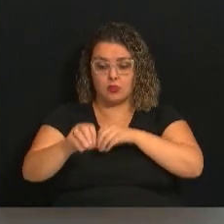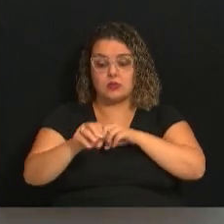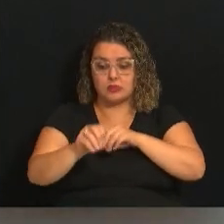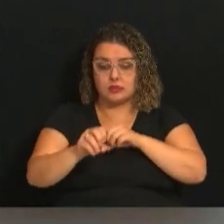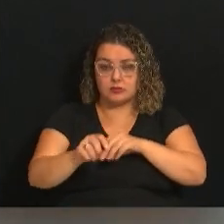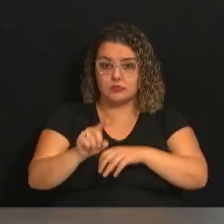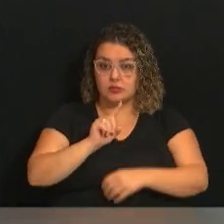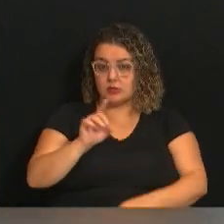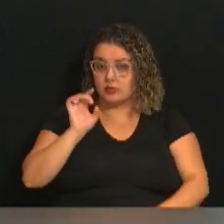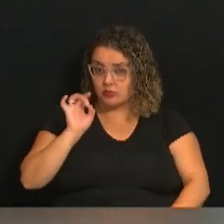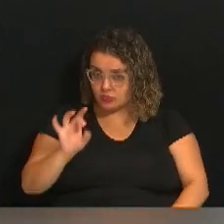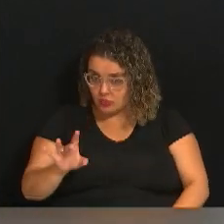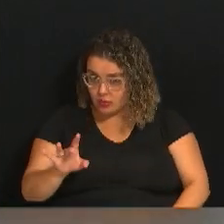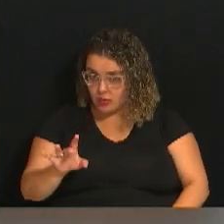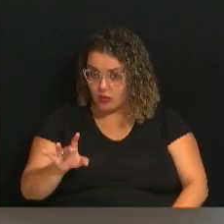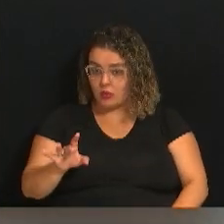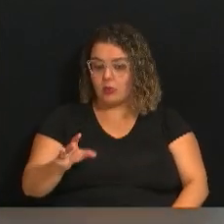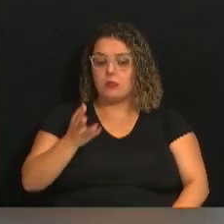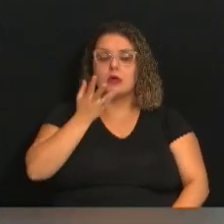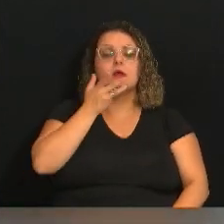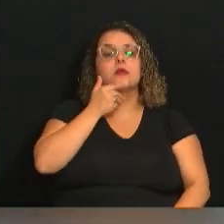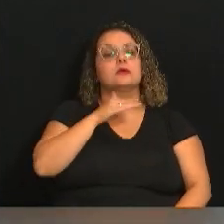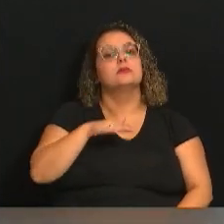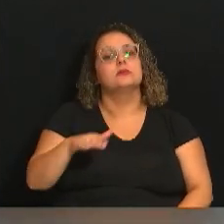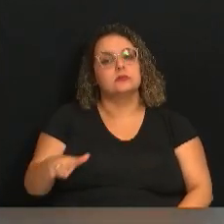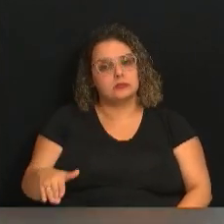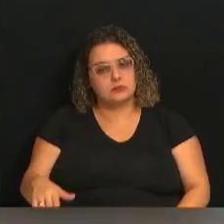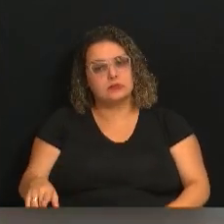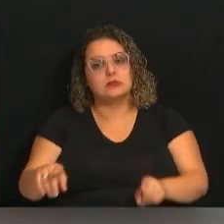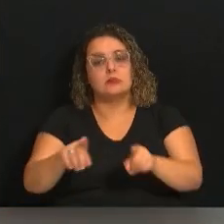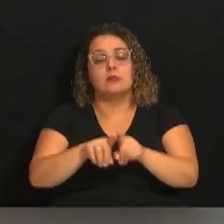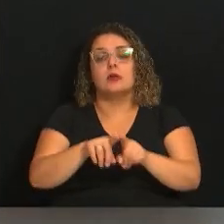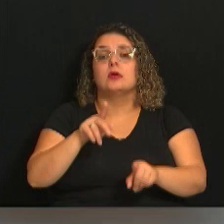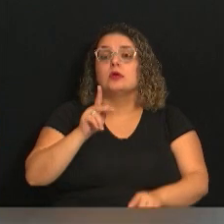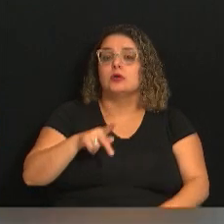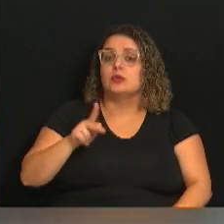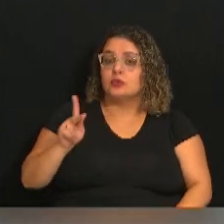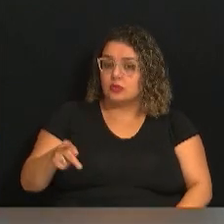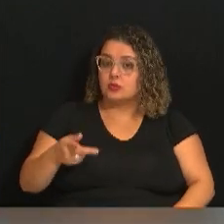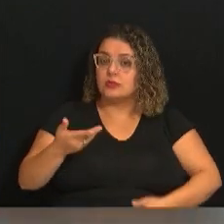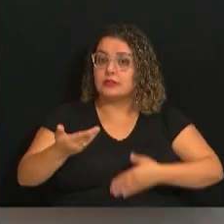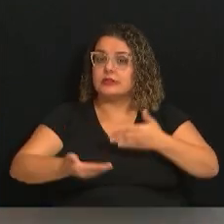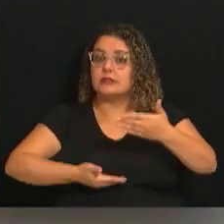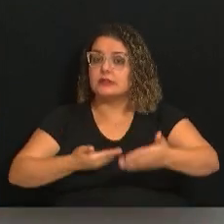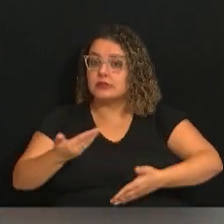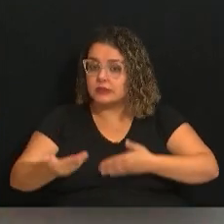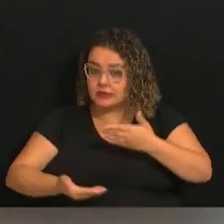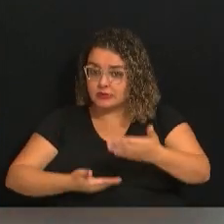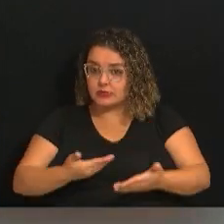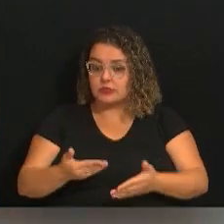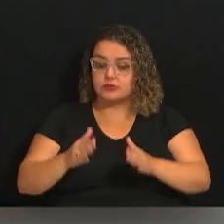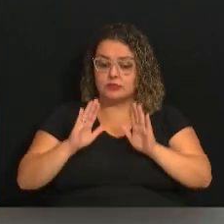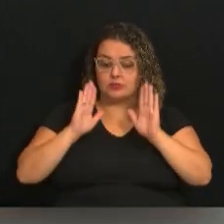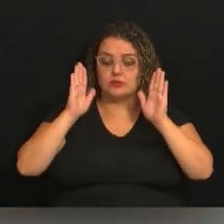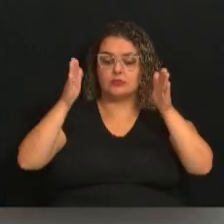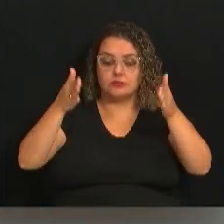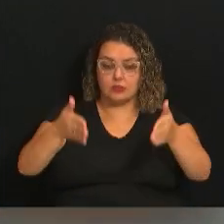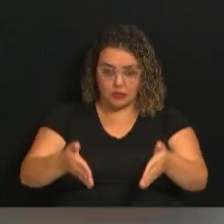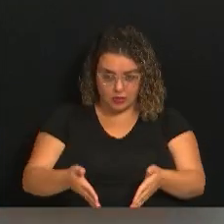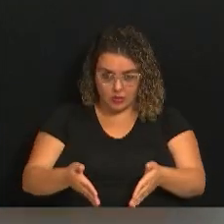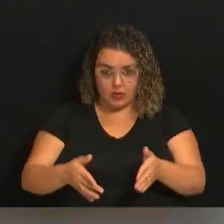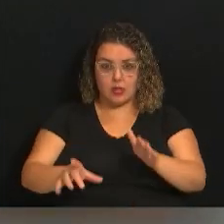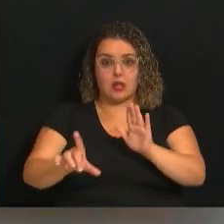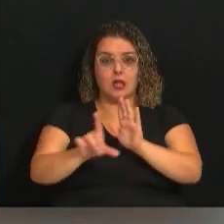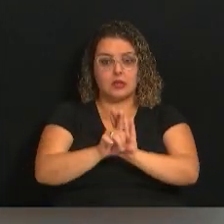próprias crianças, mas também, muitas vezes, para os professores e servidores, e visa também a implementação das leis